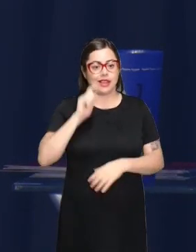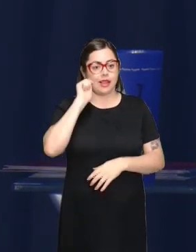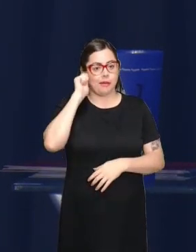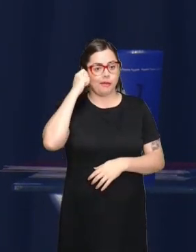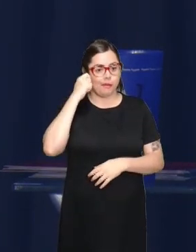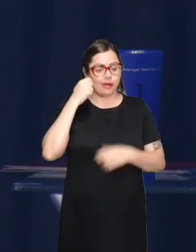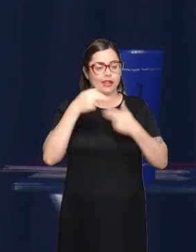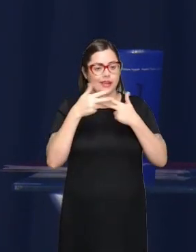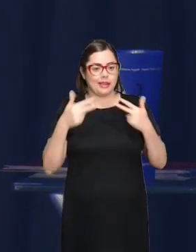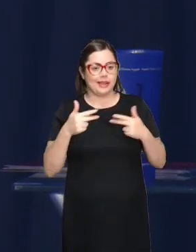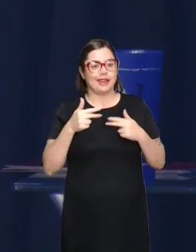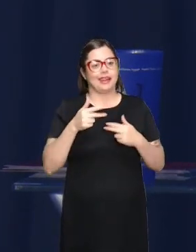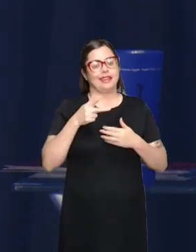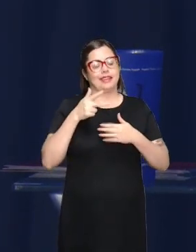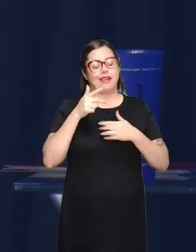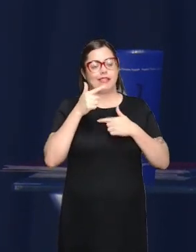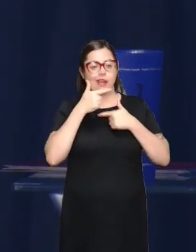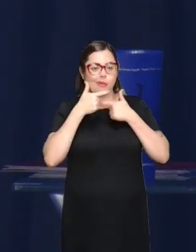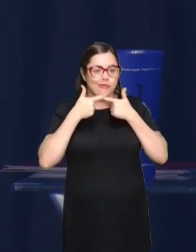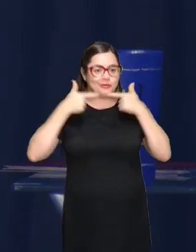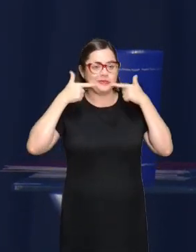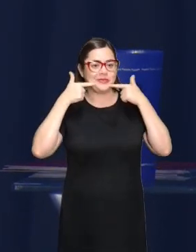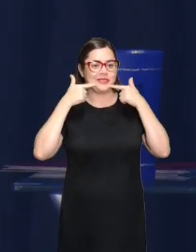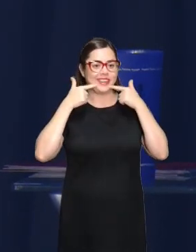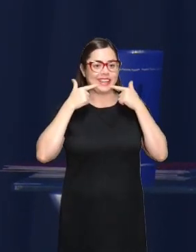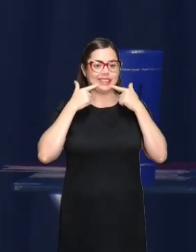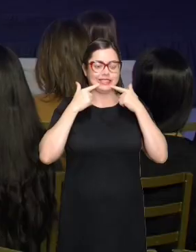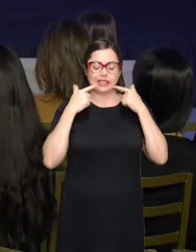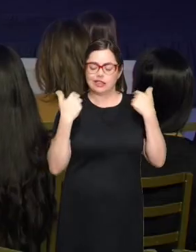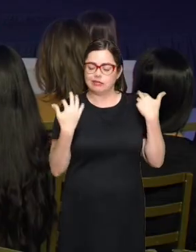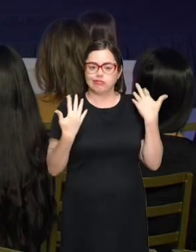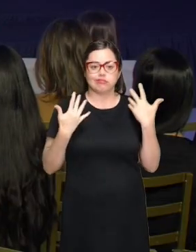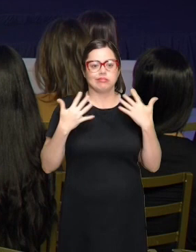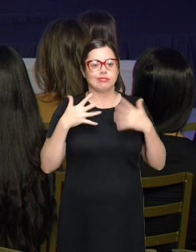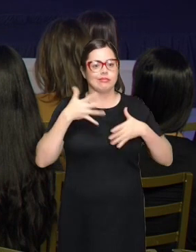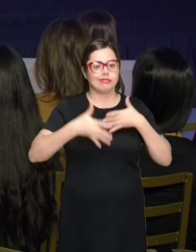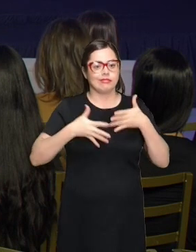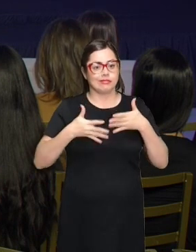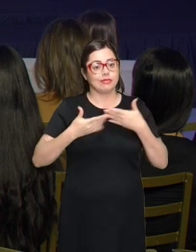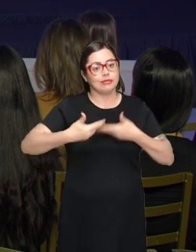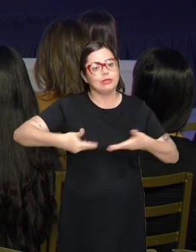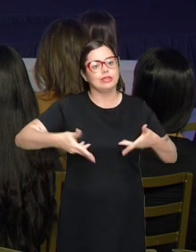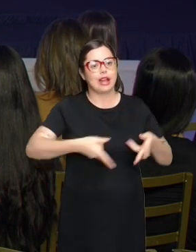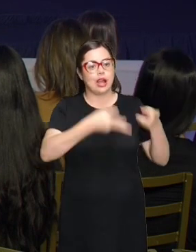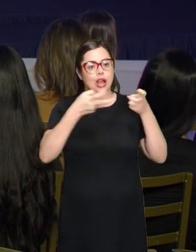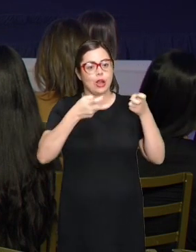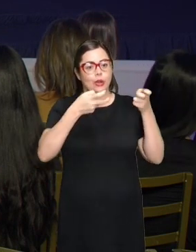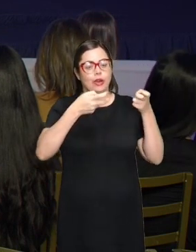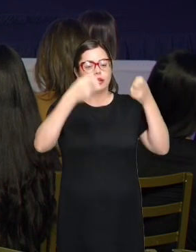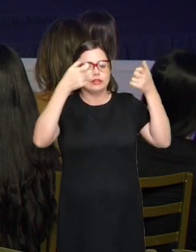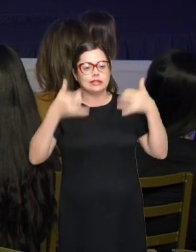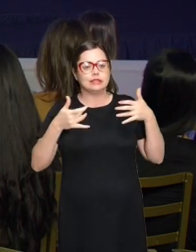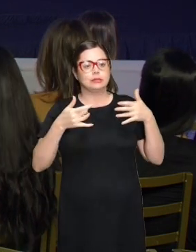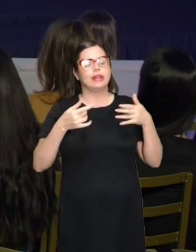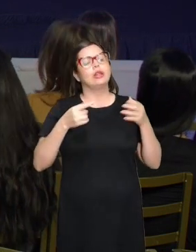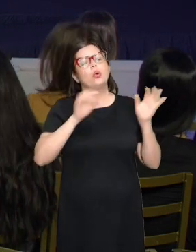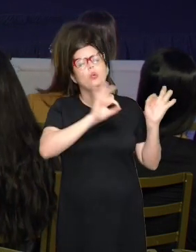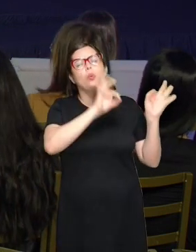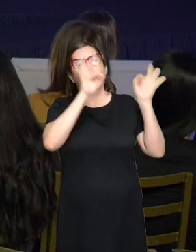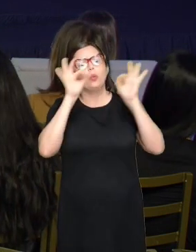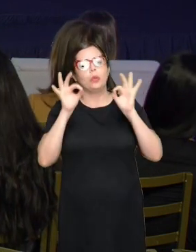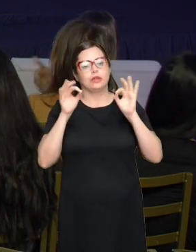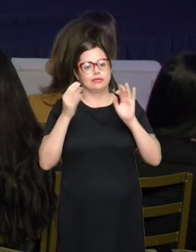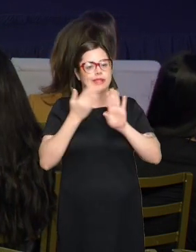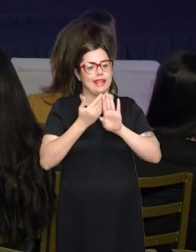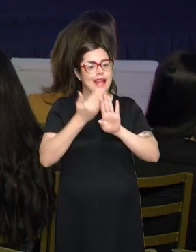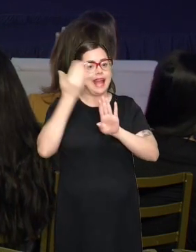falo sorrindo e com as mãos. E agora eu quero passar para o Carvalhando, mas sabe que antes queria